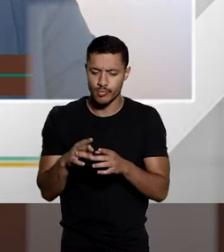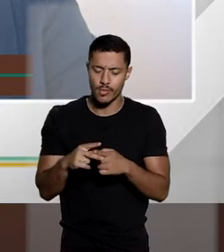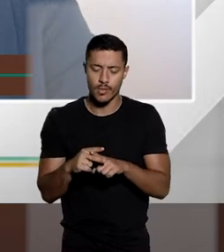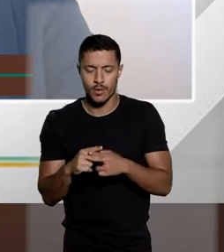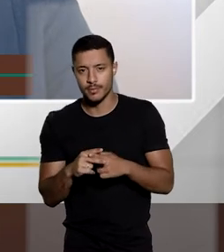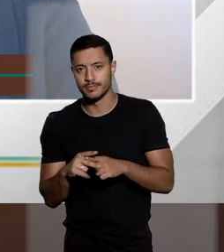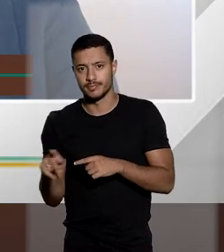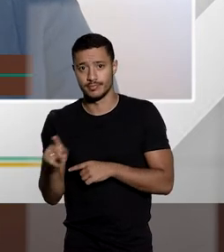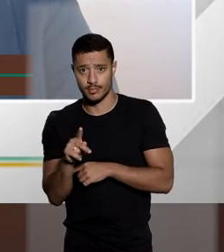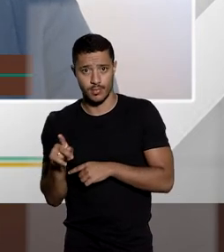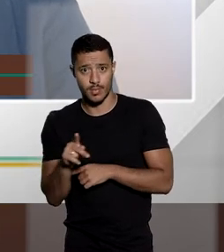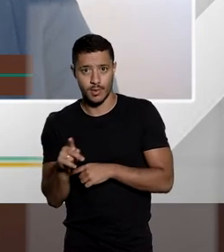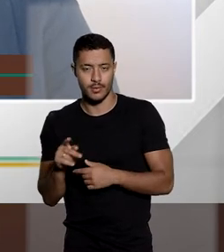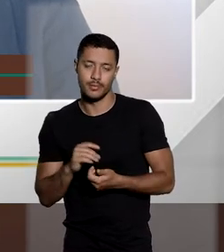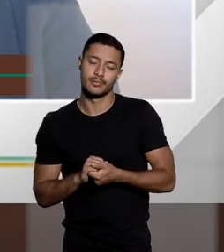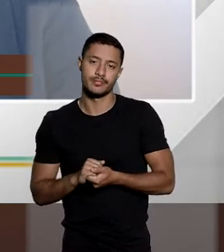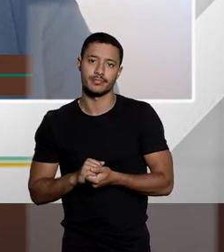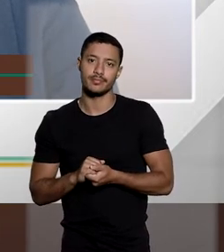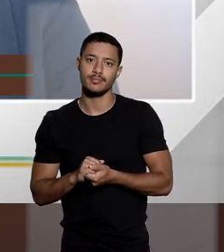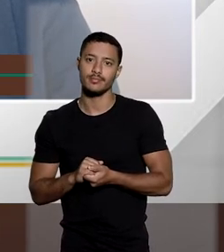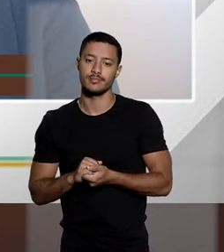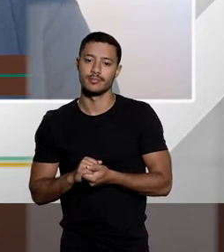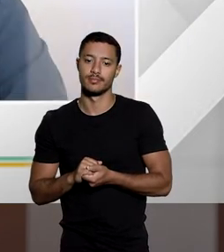pela professora Maria Silvia Zanella de Pietro.